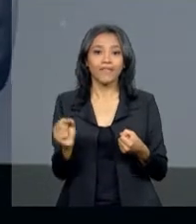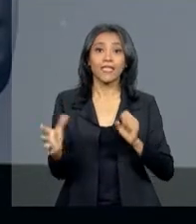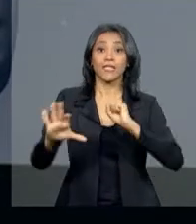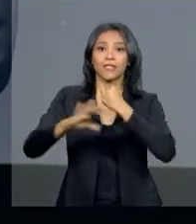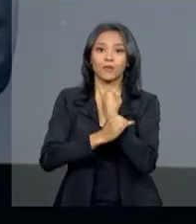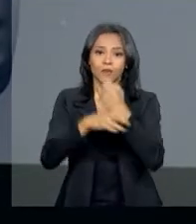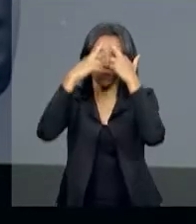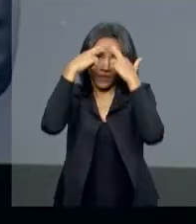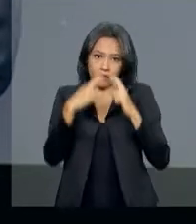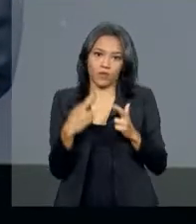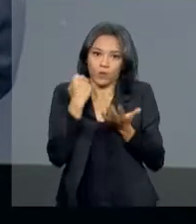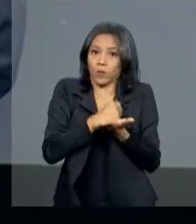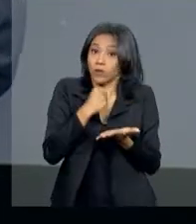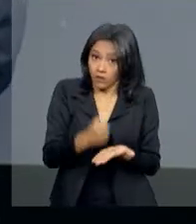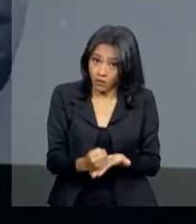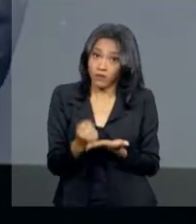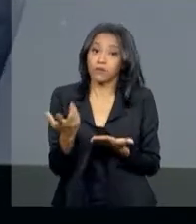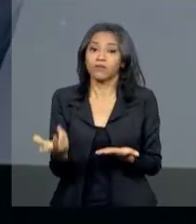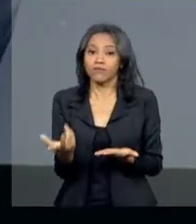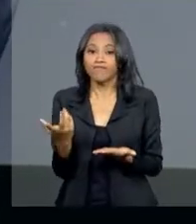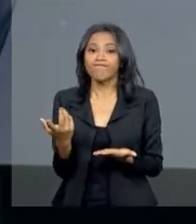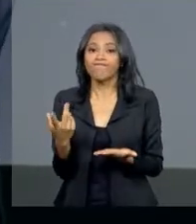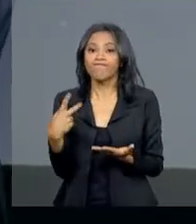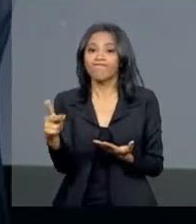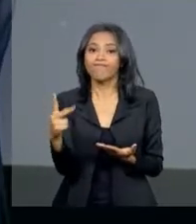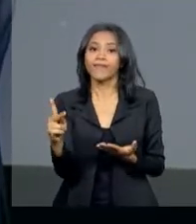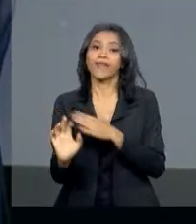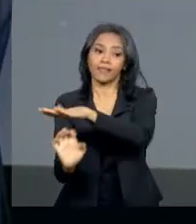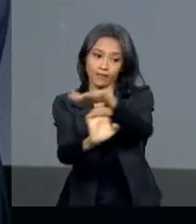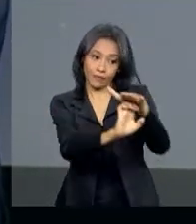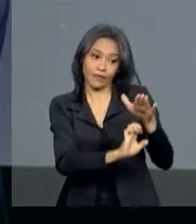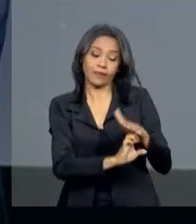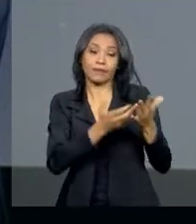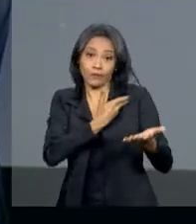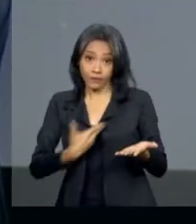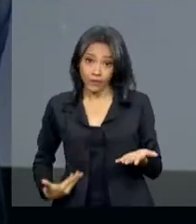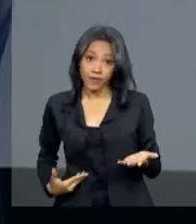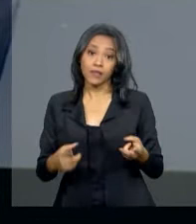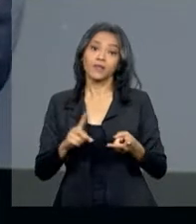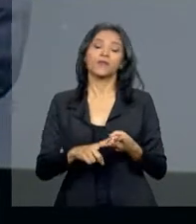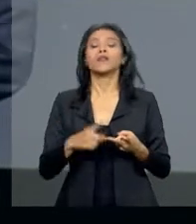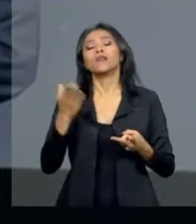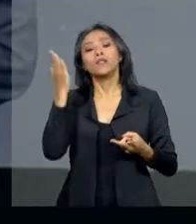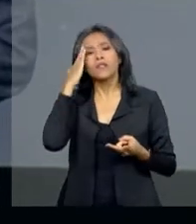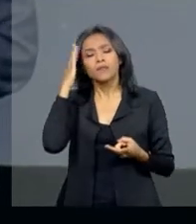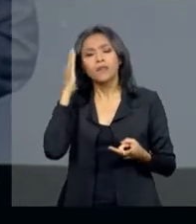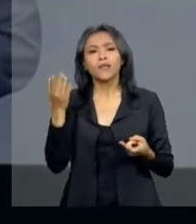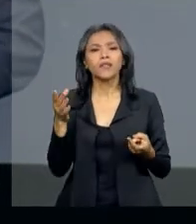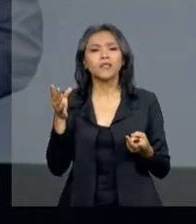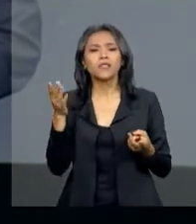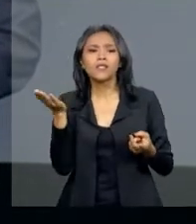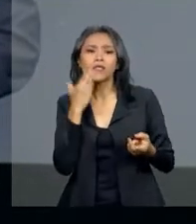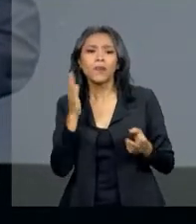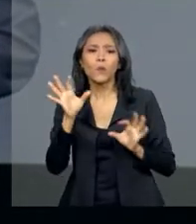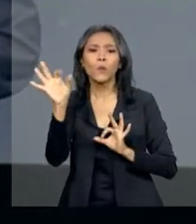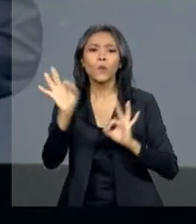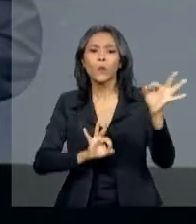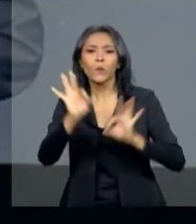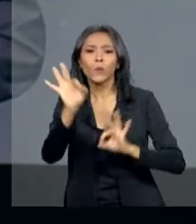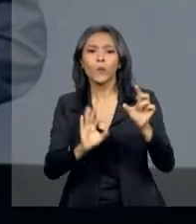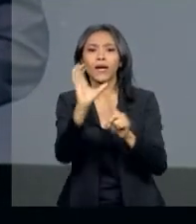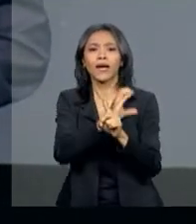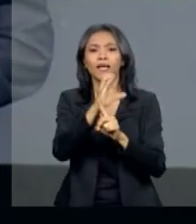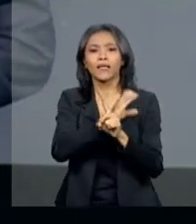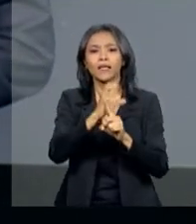jurídica a necessidade da previsibilidade a necessidade de um calendário de conhecimento de